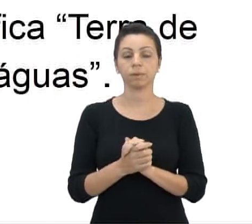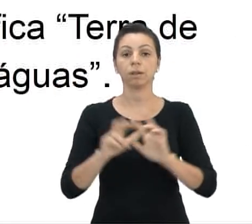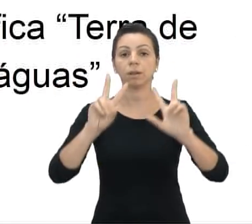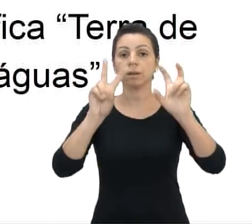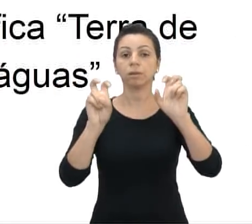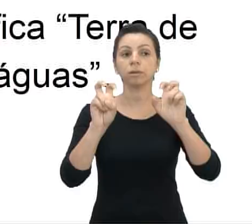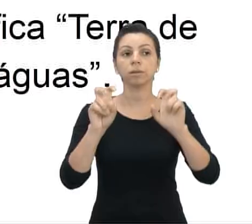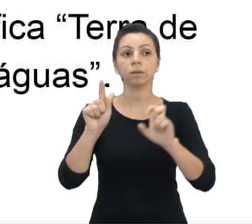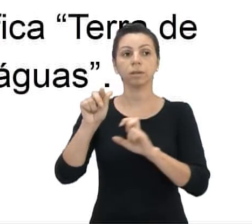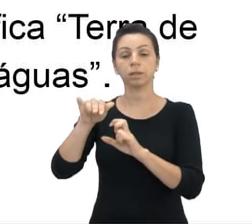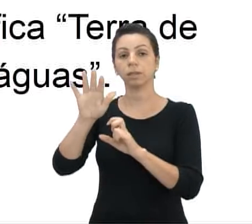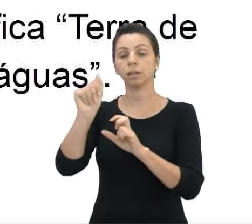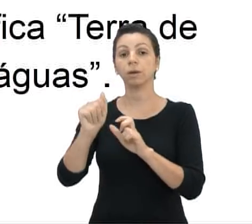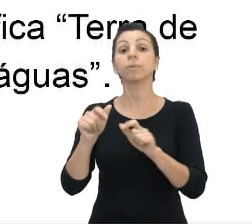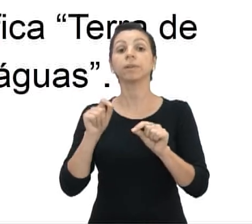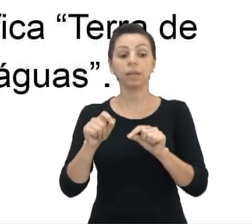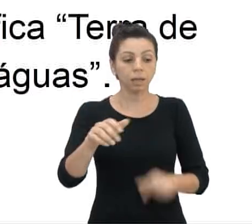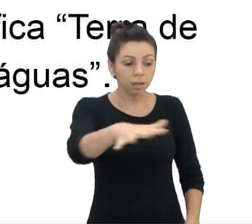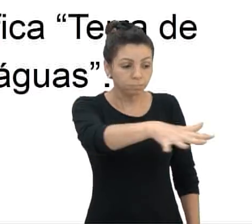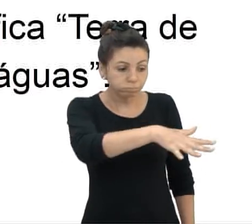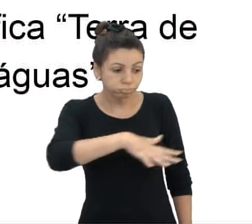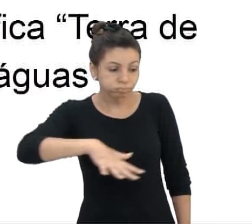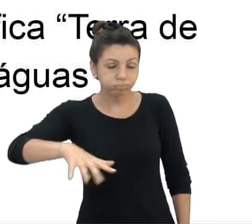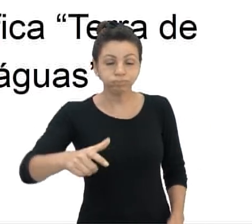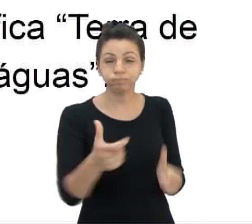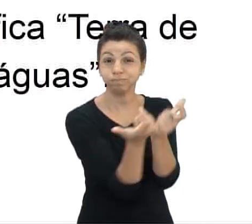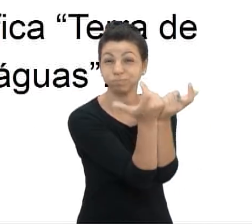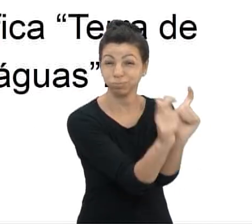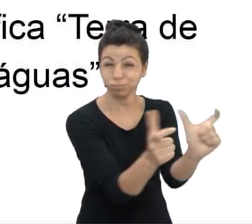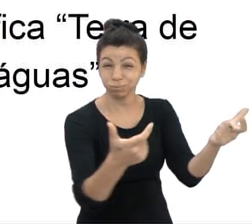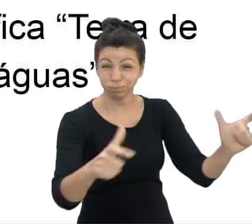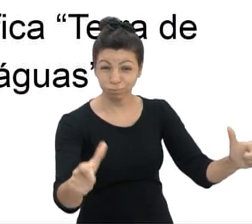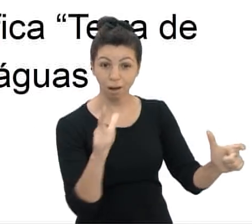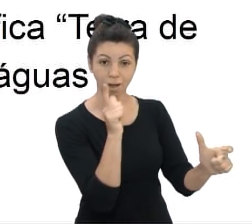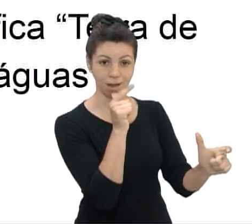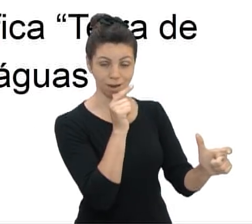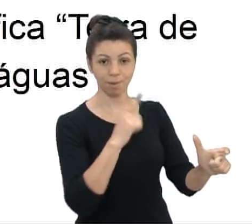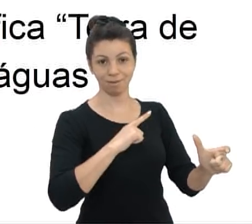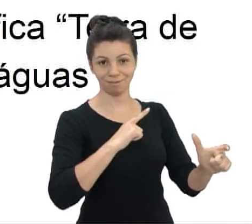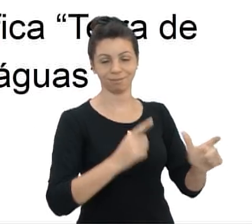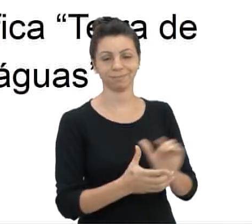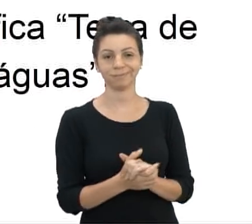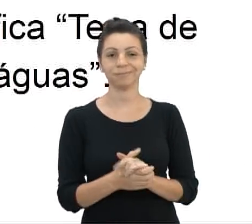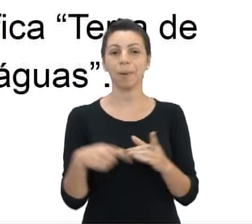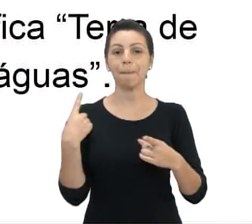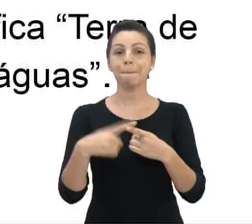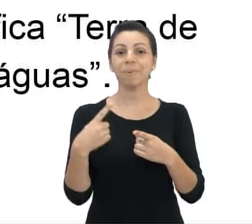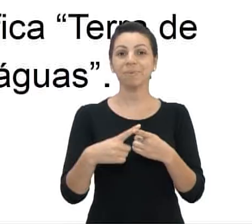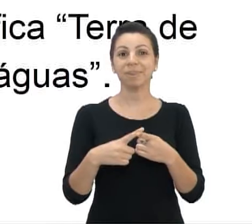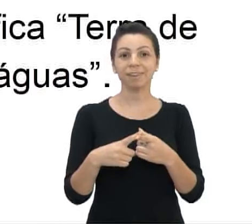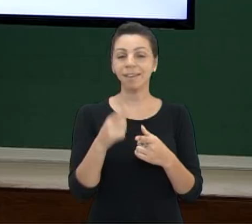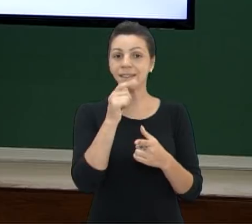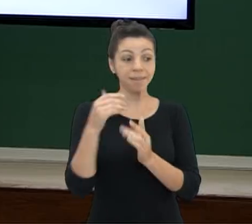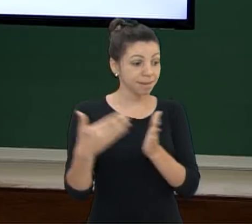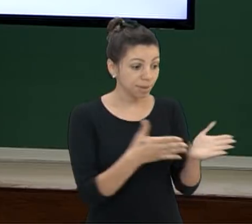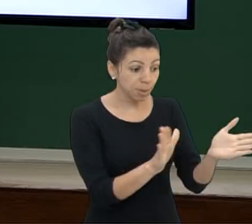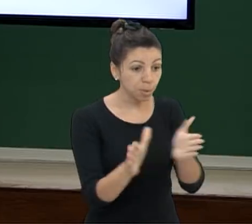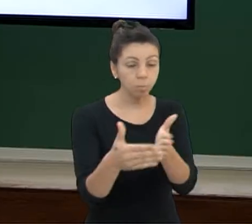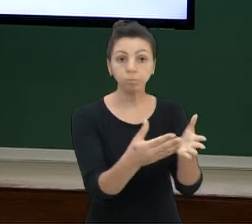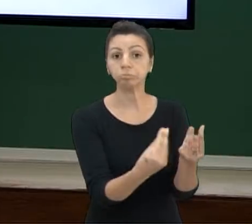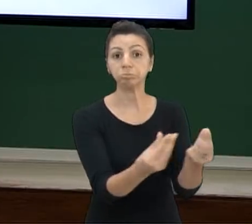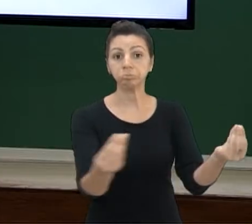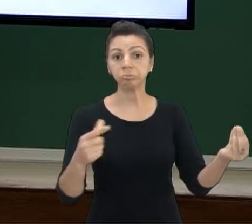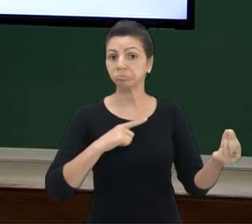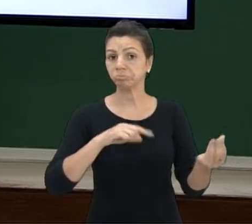significa terra de muita água, terra de muitas águas, em função da grande quantidade de rios existentes